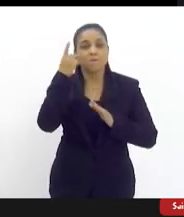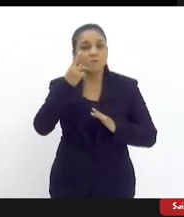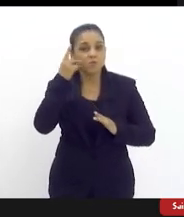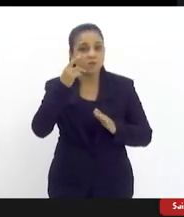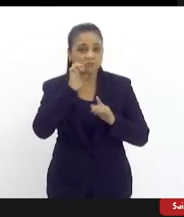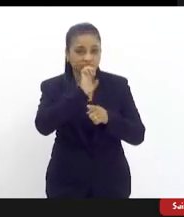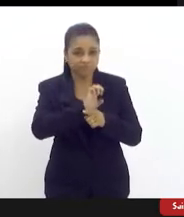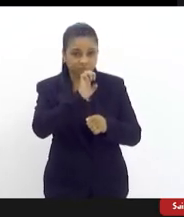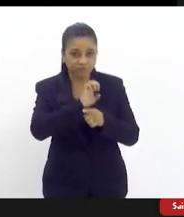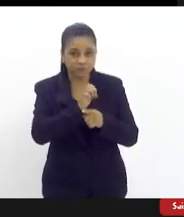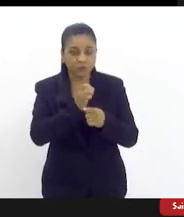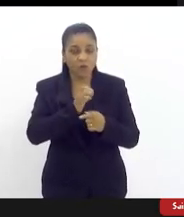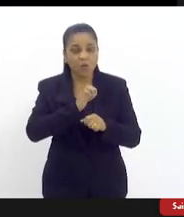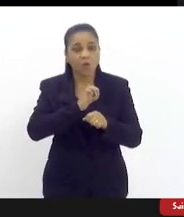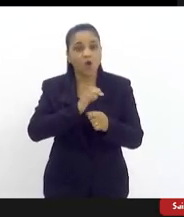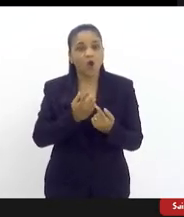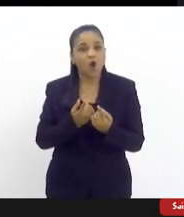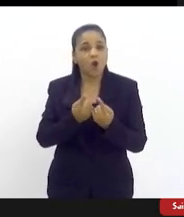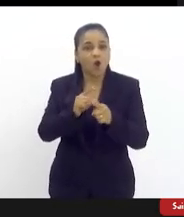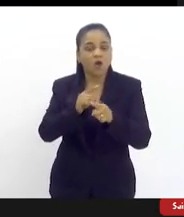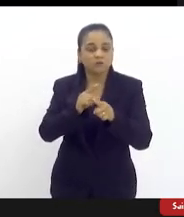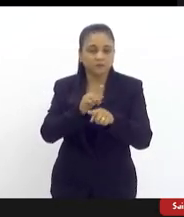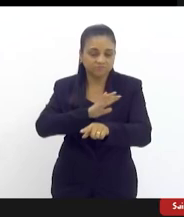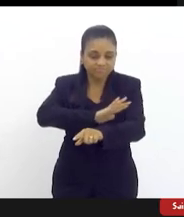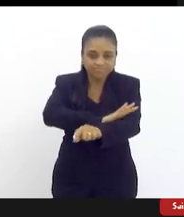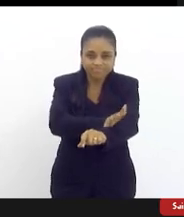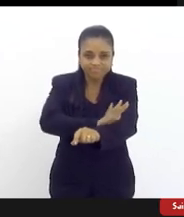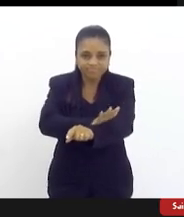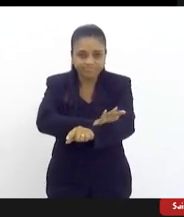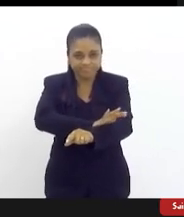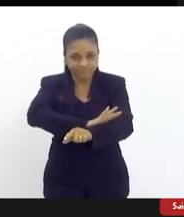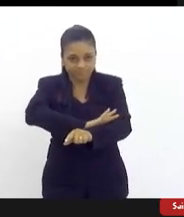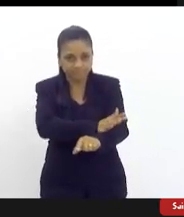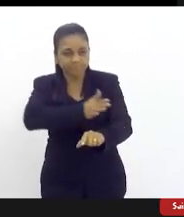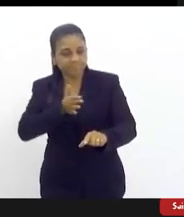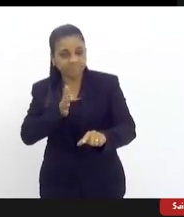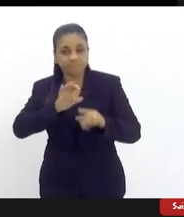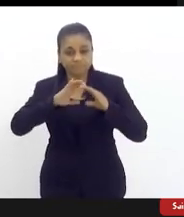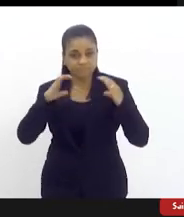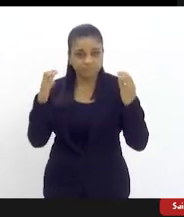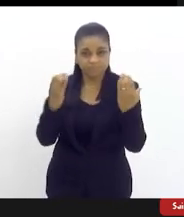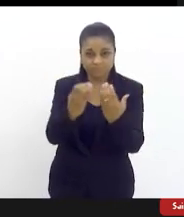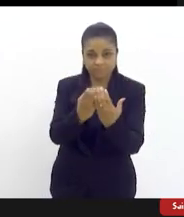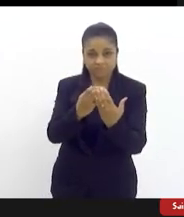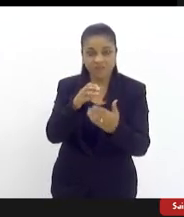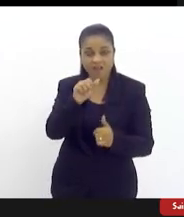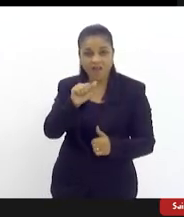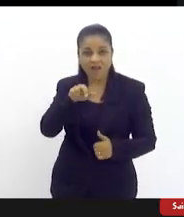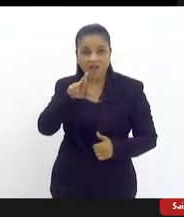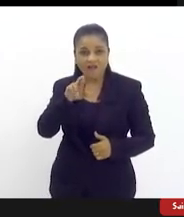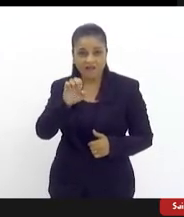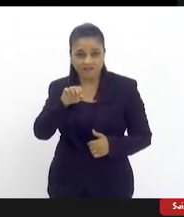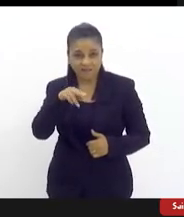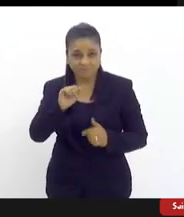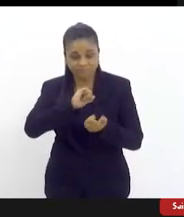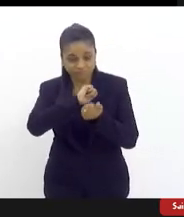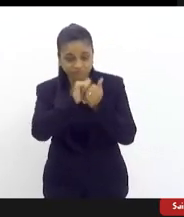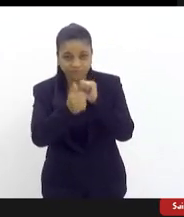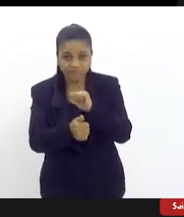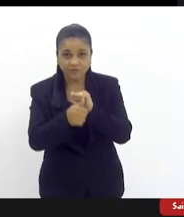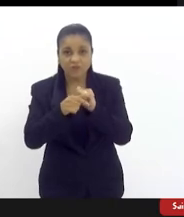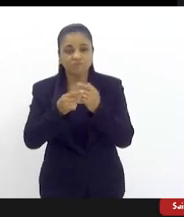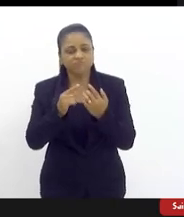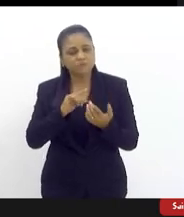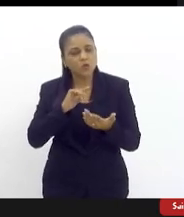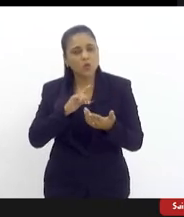estadual de combate ao racismo nos estádios e arenas esportivas. É uma medida importante que vai no seio do combate